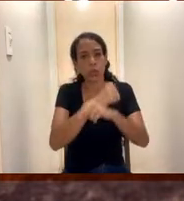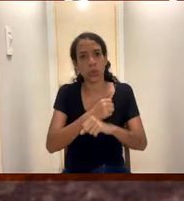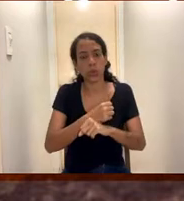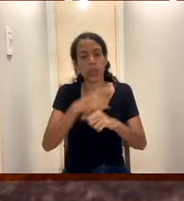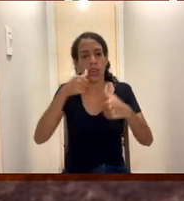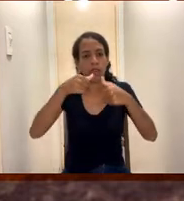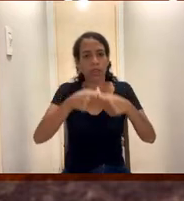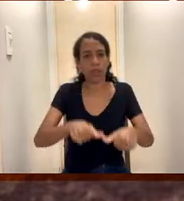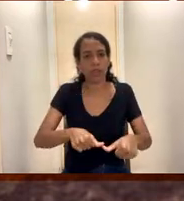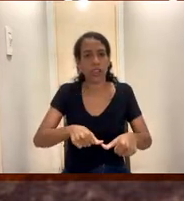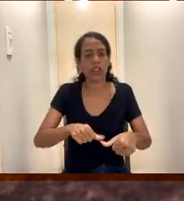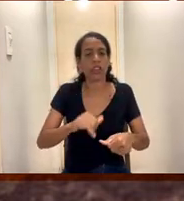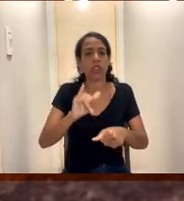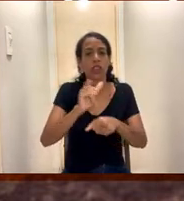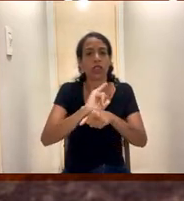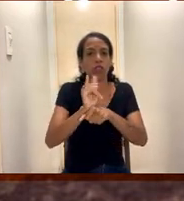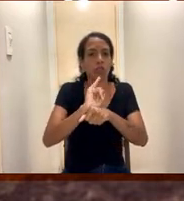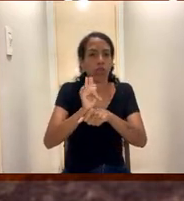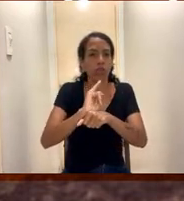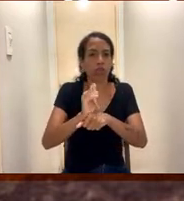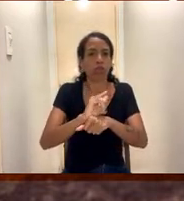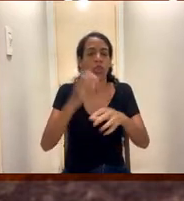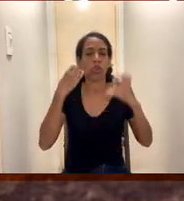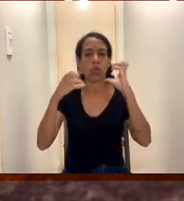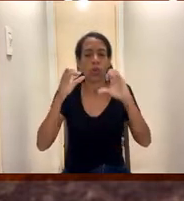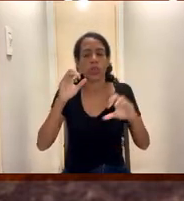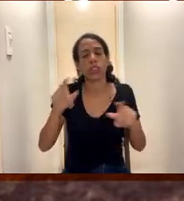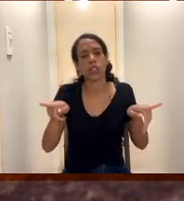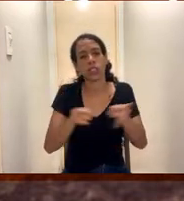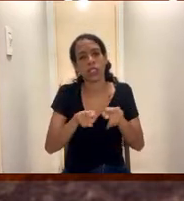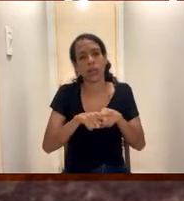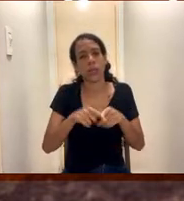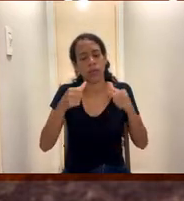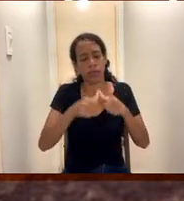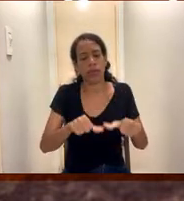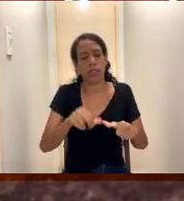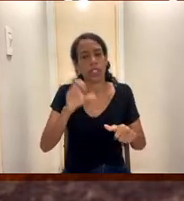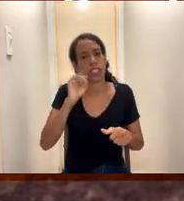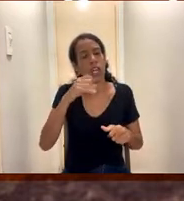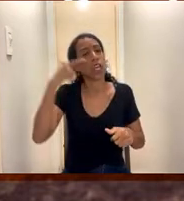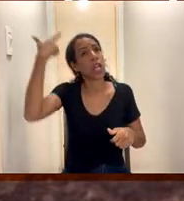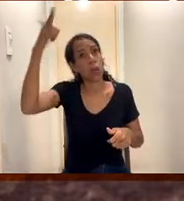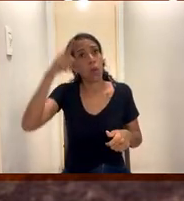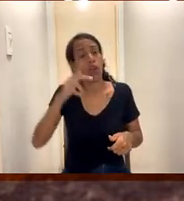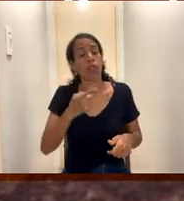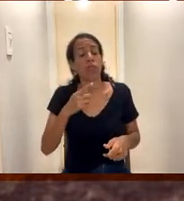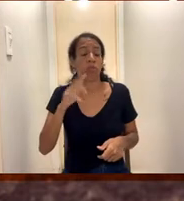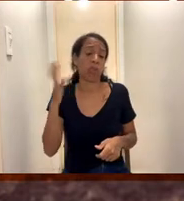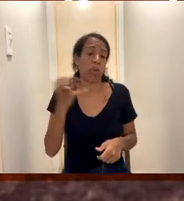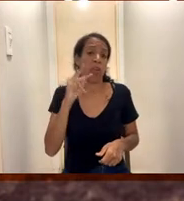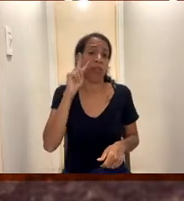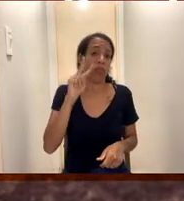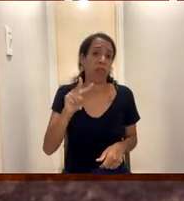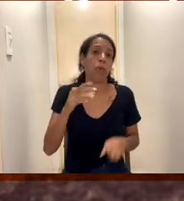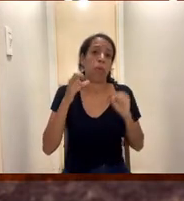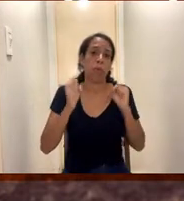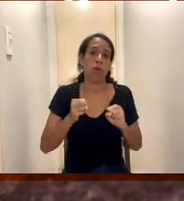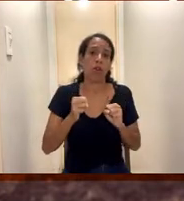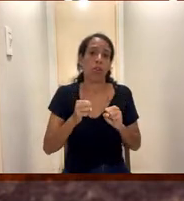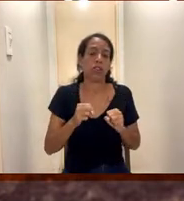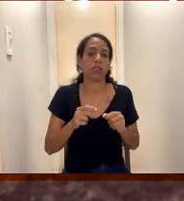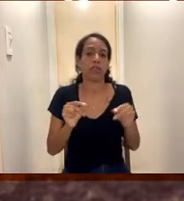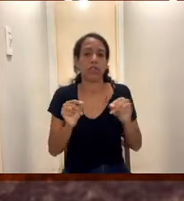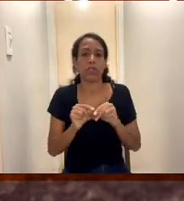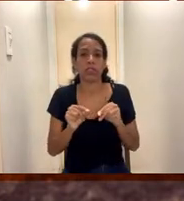arquivado nas páginas do Conselho Federal para que vocês possam utilizar em outros momentos com o objetivo